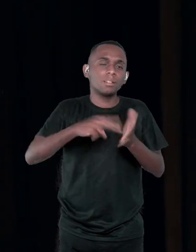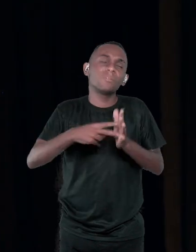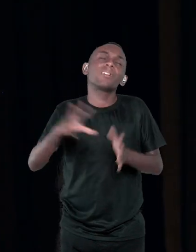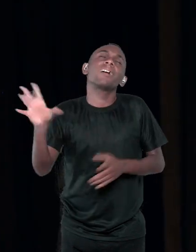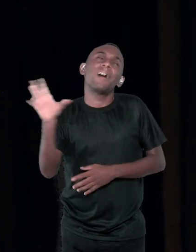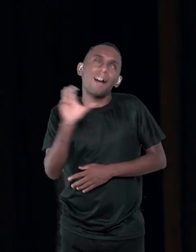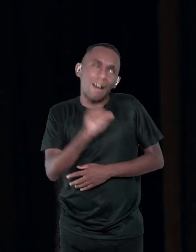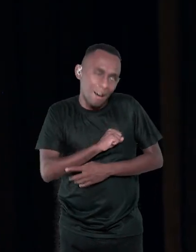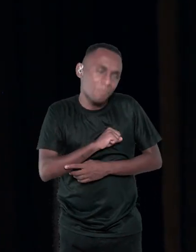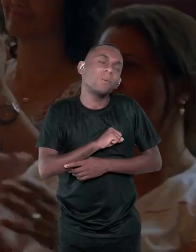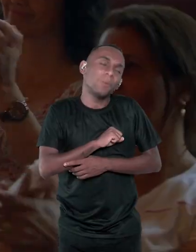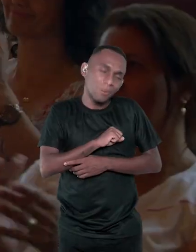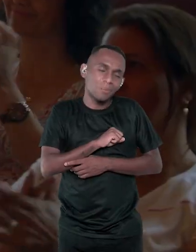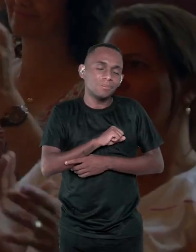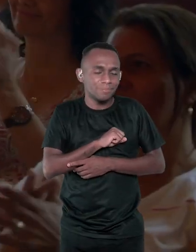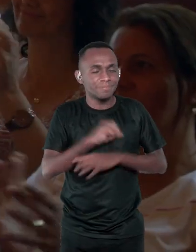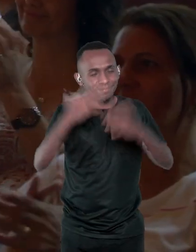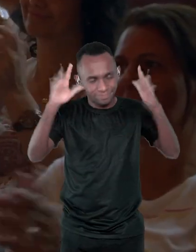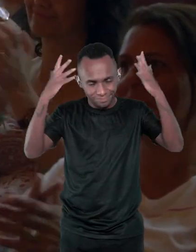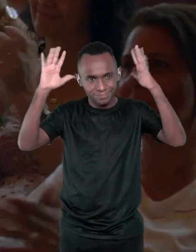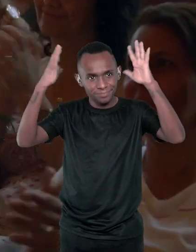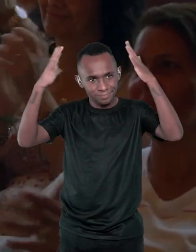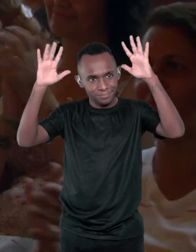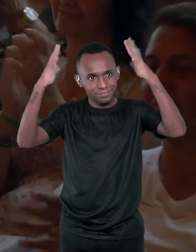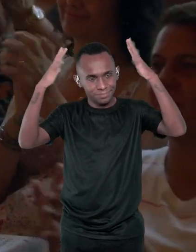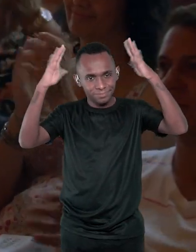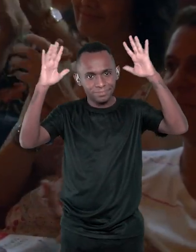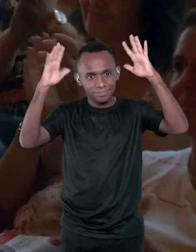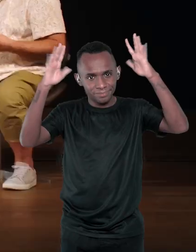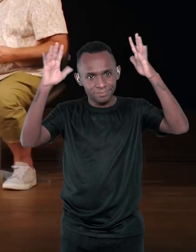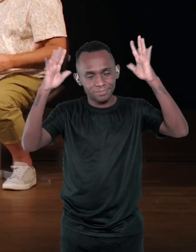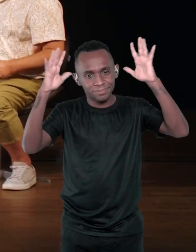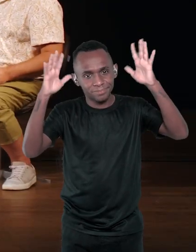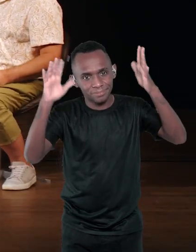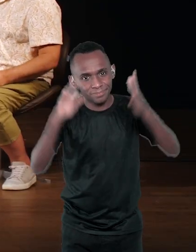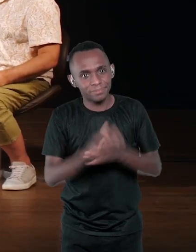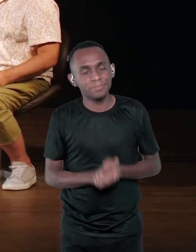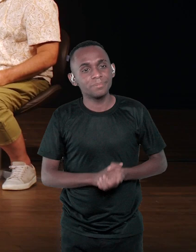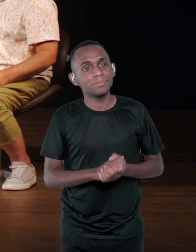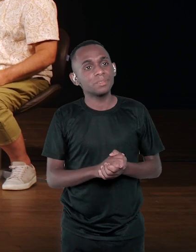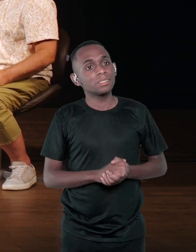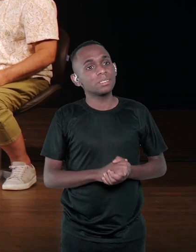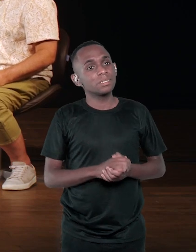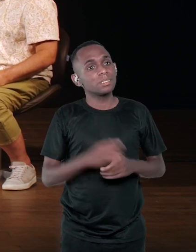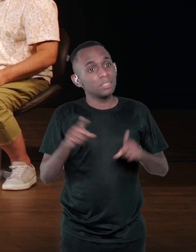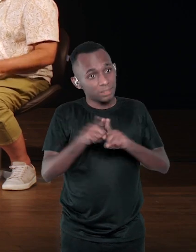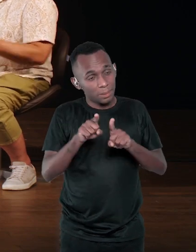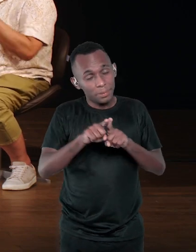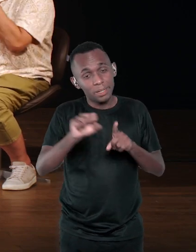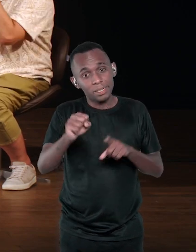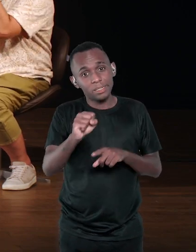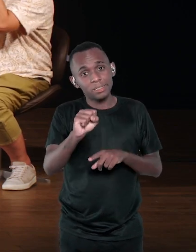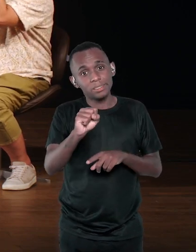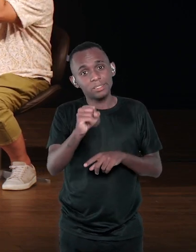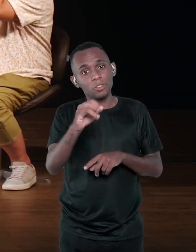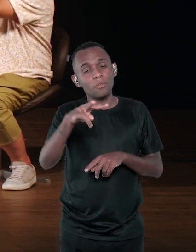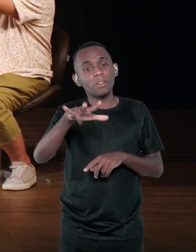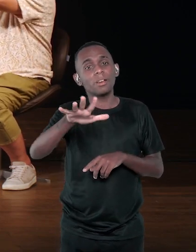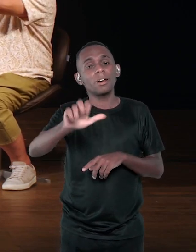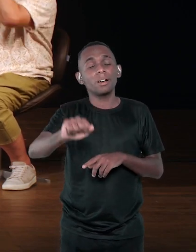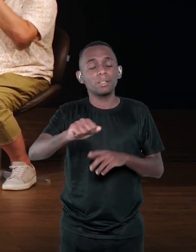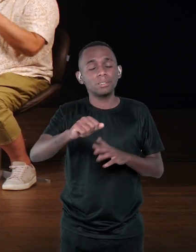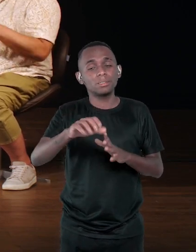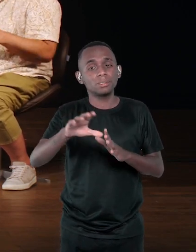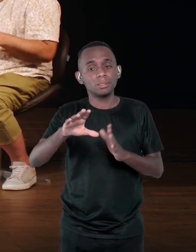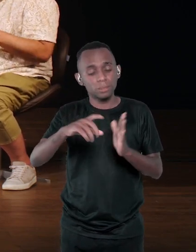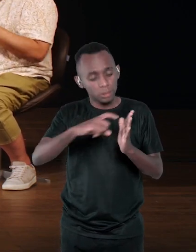Está aqui nessa televisão maravilhosa. Diversas pessoas da plateia aplaudem os convidados. Eu separei um poema